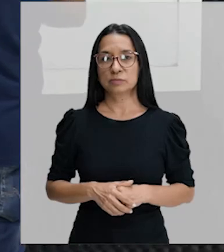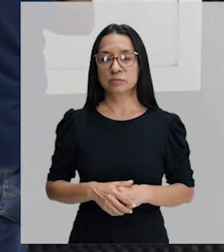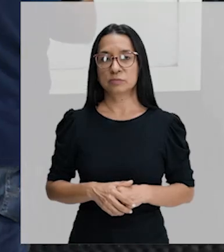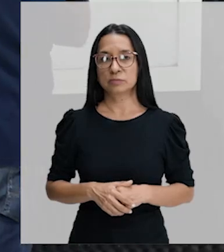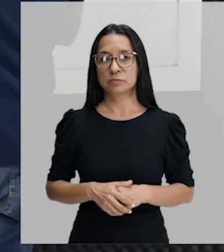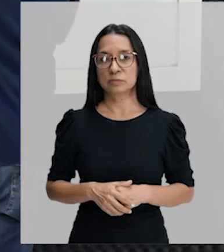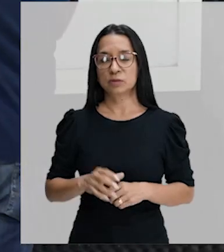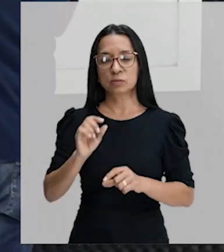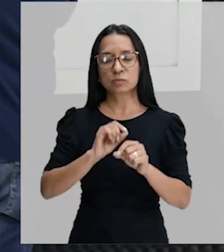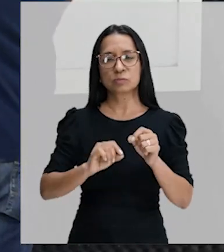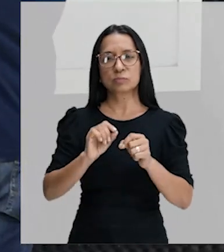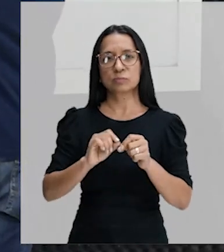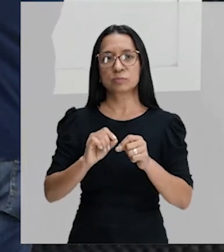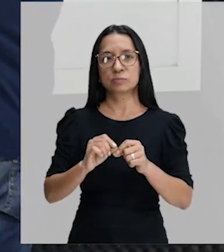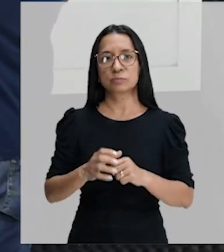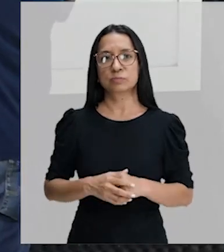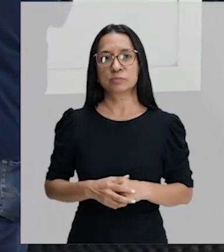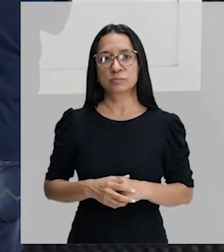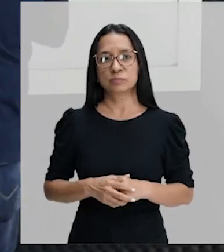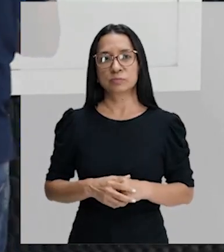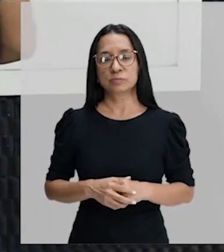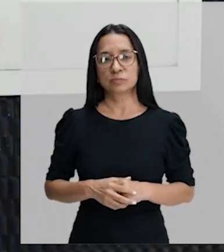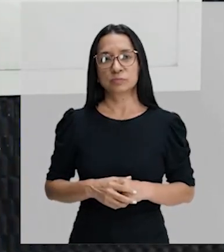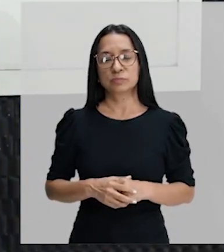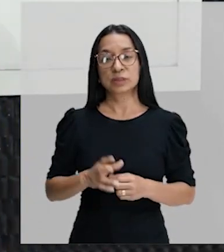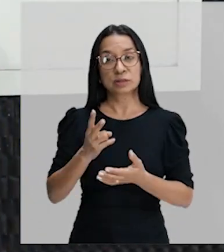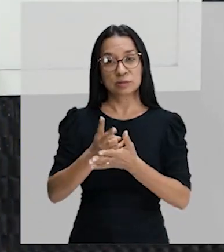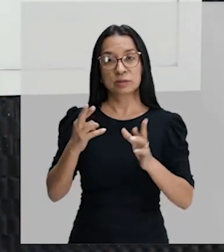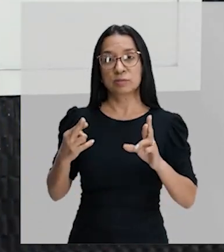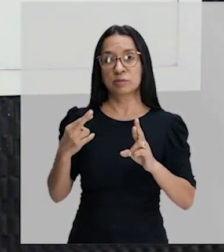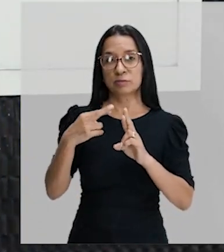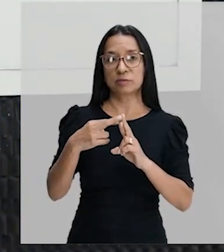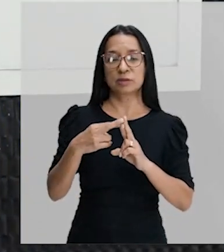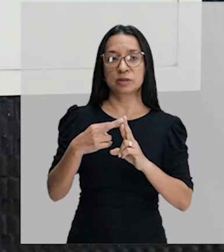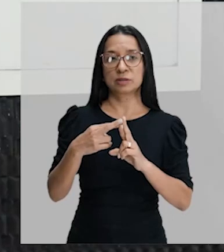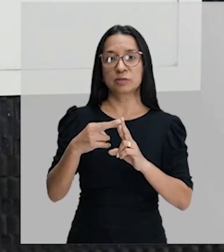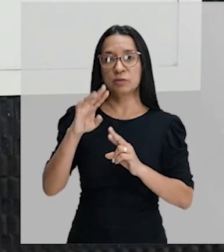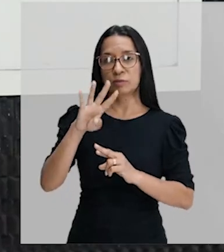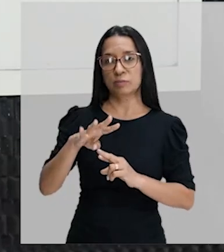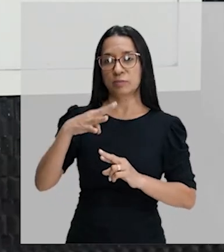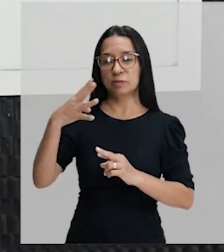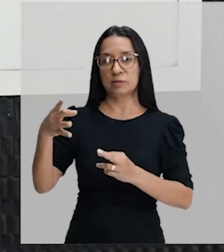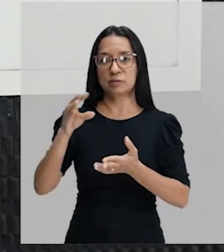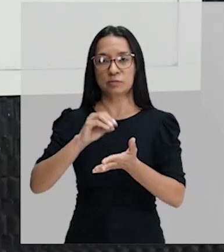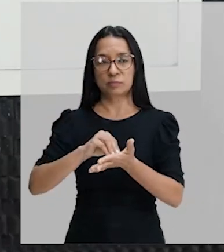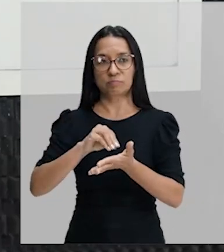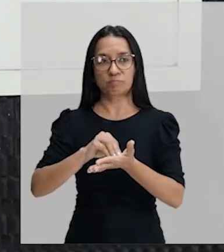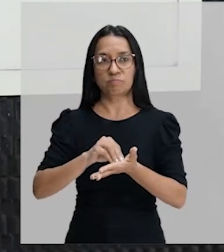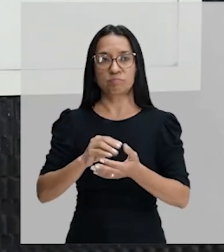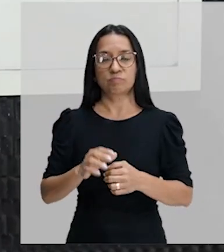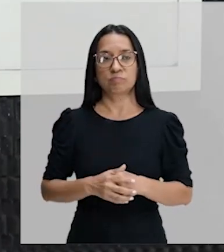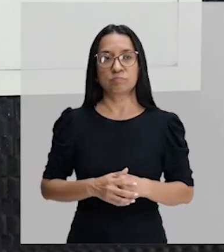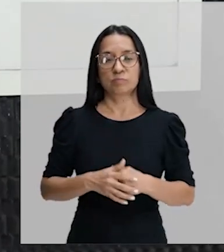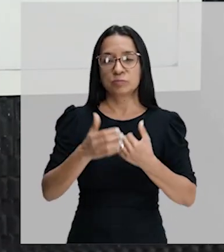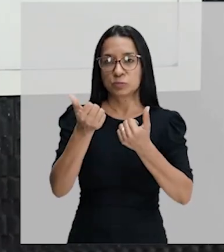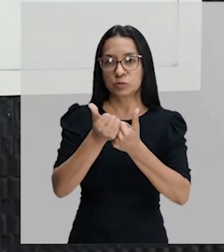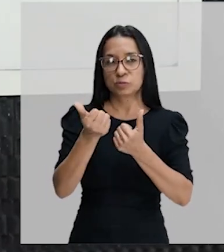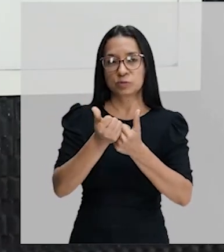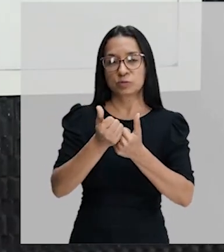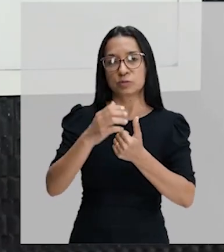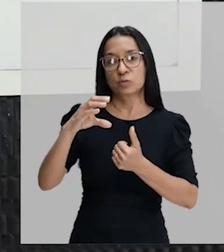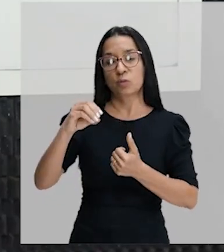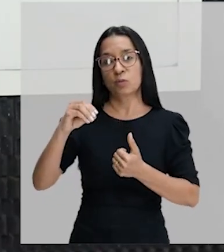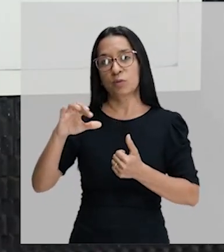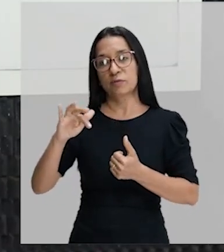Agora o que a gente faz, turma? Aí, sempre a referência é tua matriz incompleta. Ó. Agora você vai substituir os coeficientes do